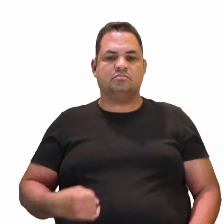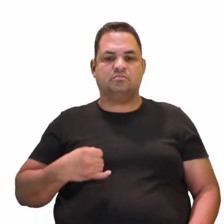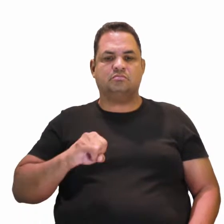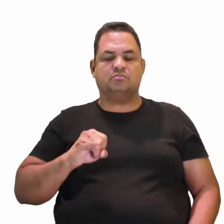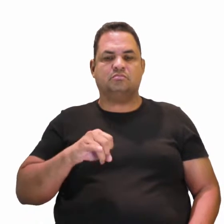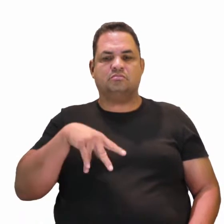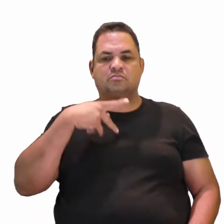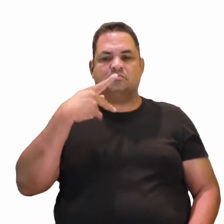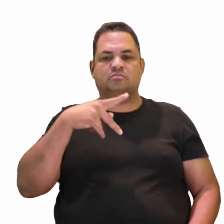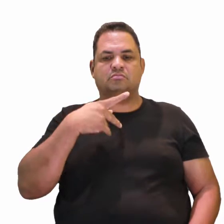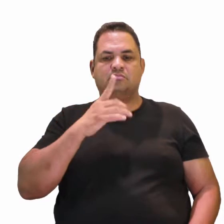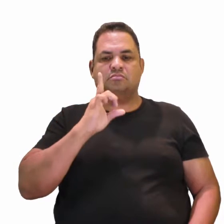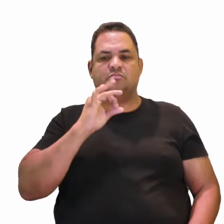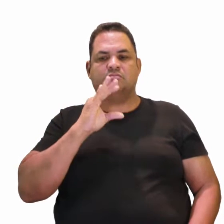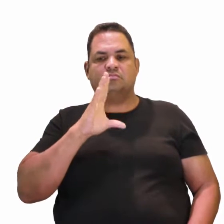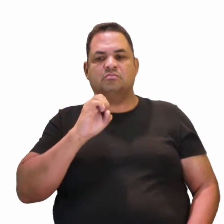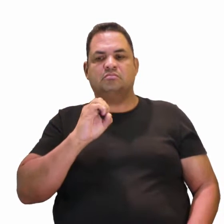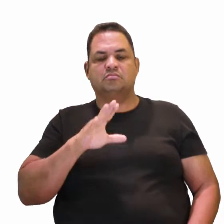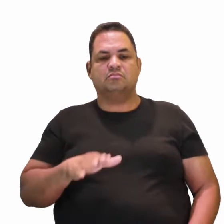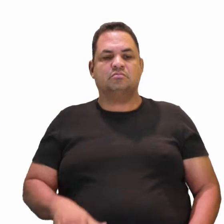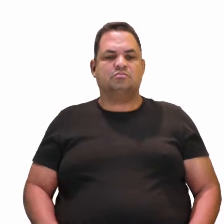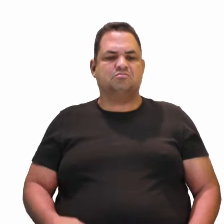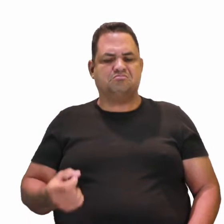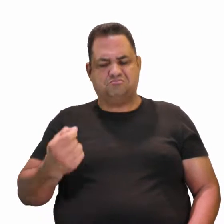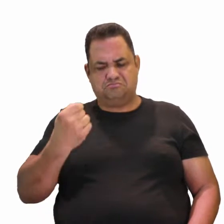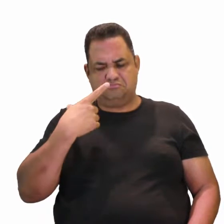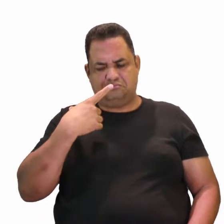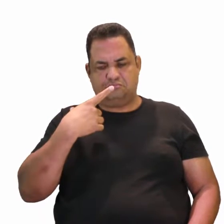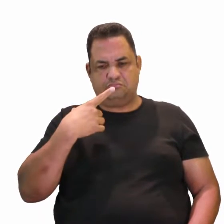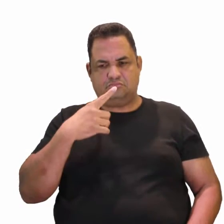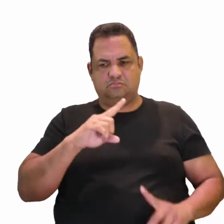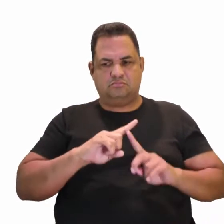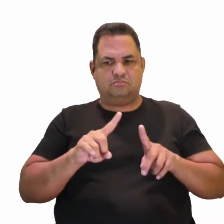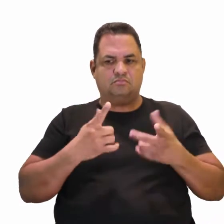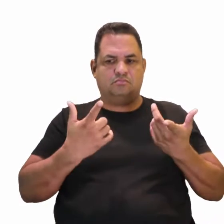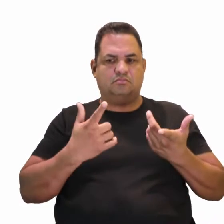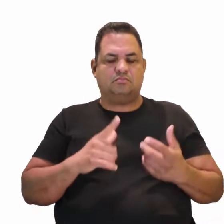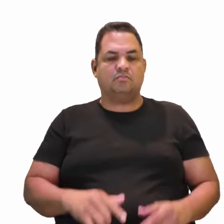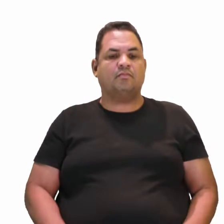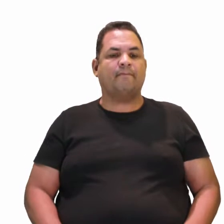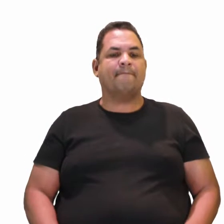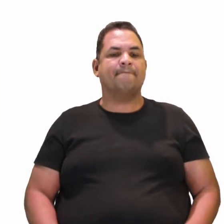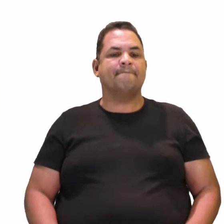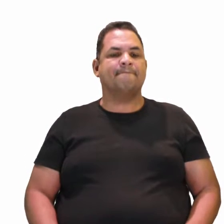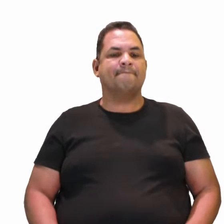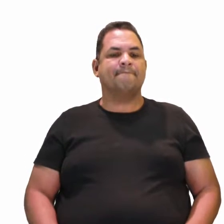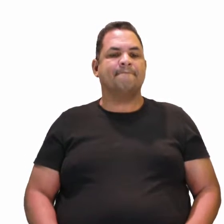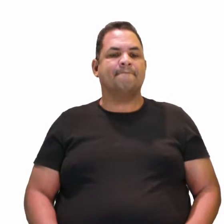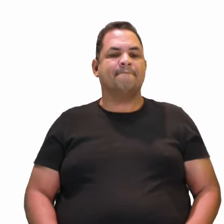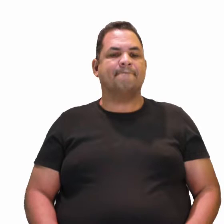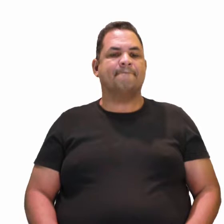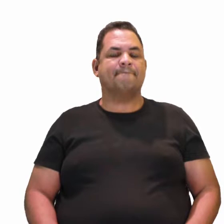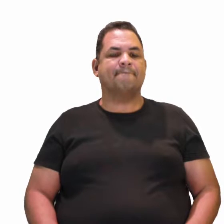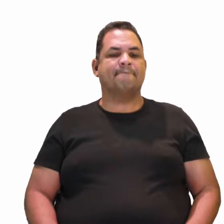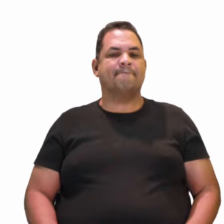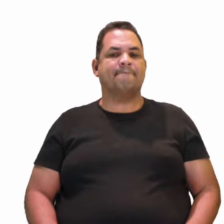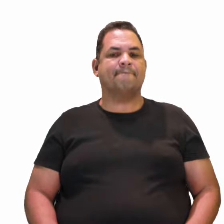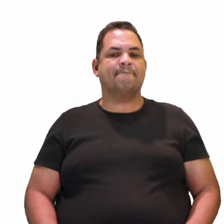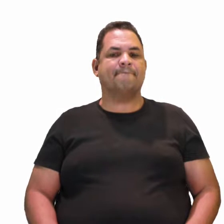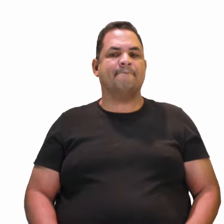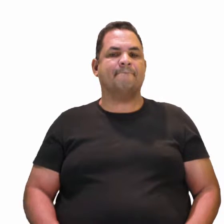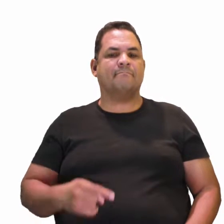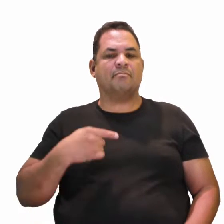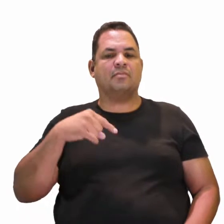falasse don't, aí seria estranho também falar isso, né? Mas olha só, se eu falasse don't take a walk every morning, não